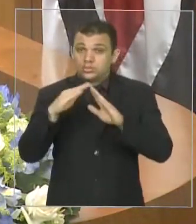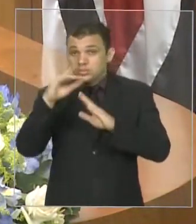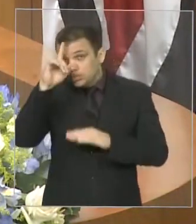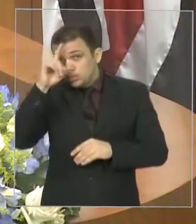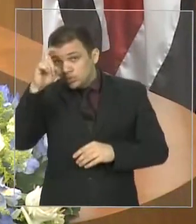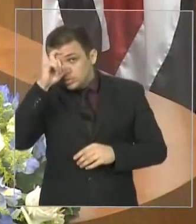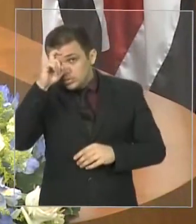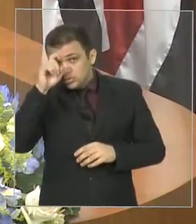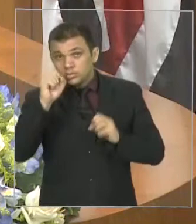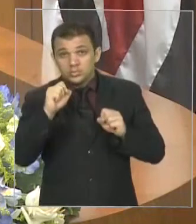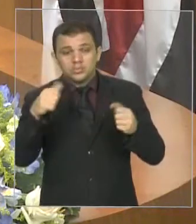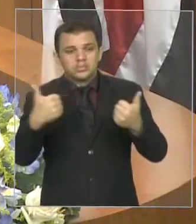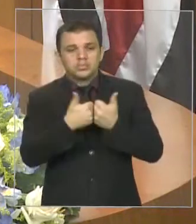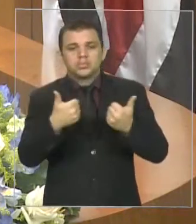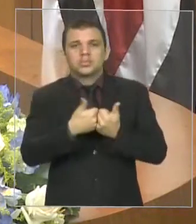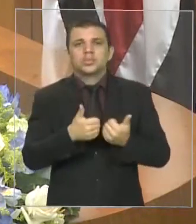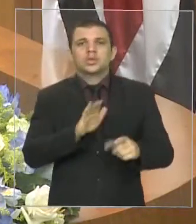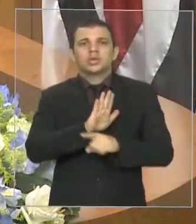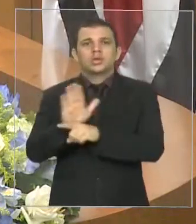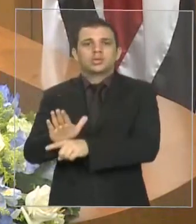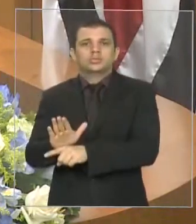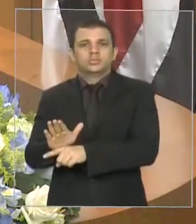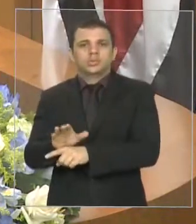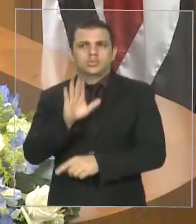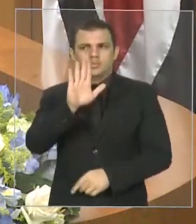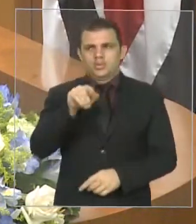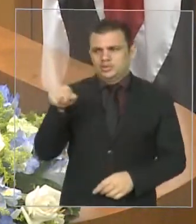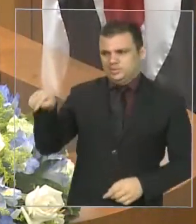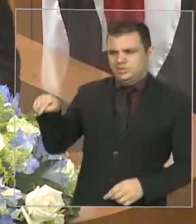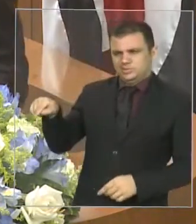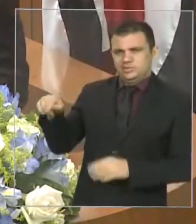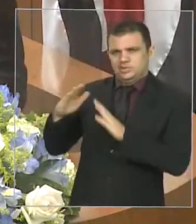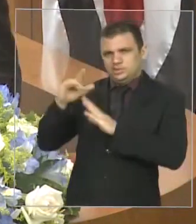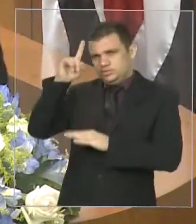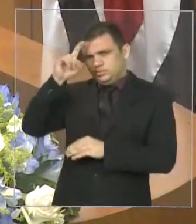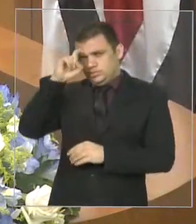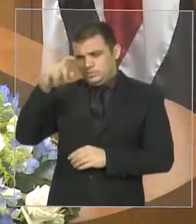para fazer filho na barriga de particular, isso não é parceria, isso é improbidade, deputado.